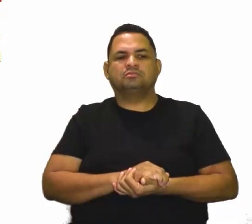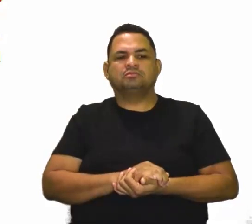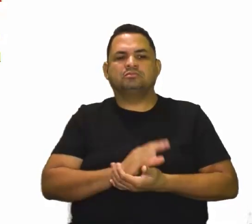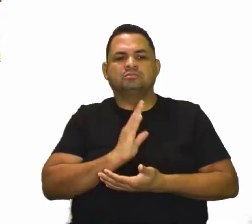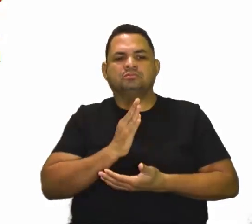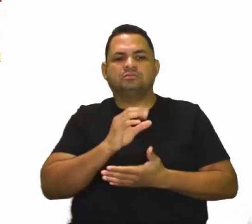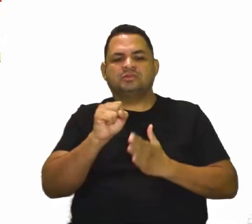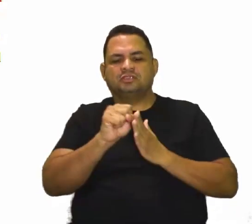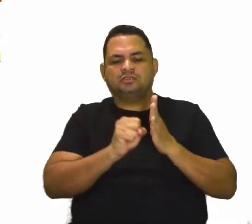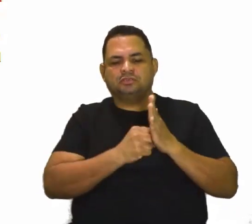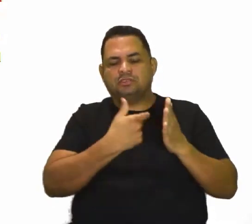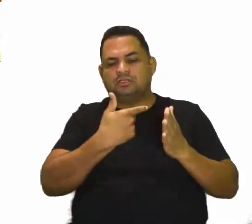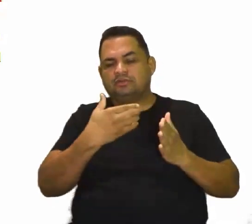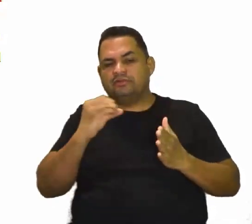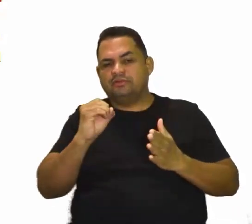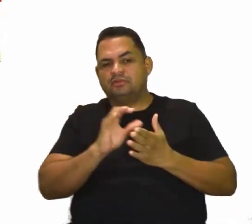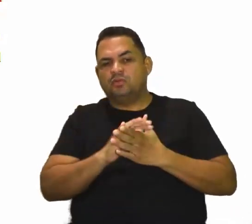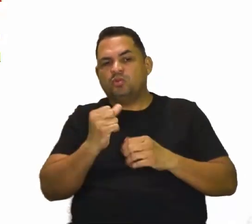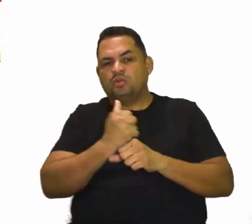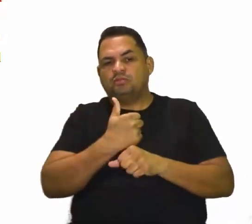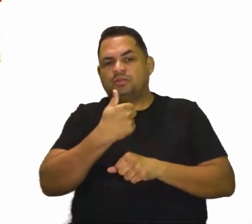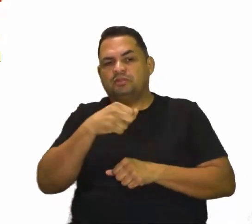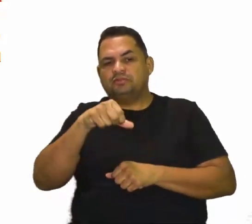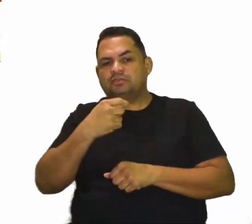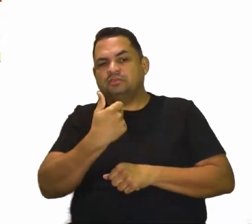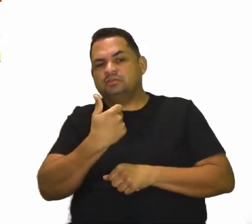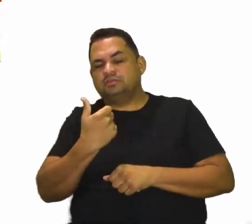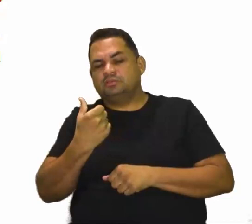Já no século XX, em 1916,